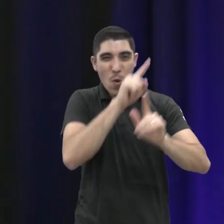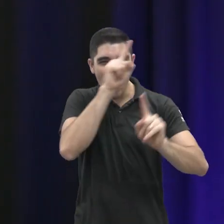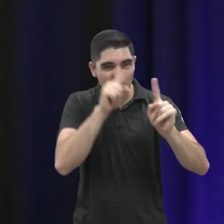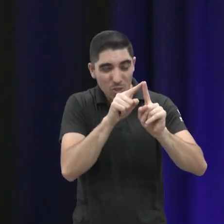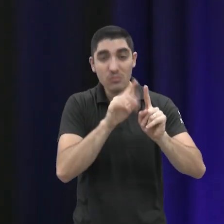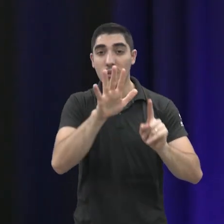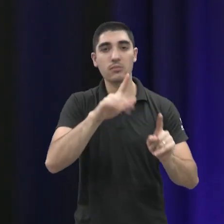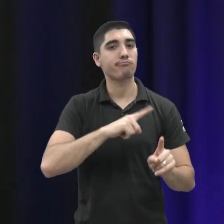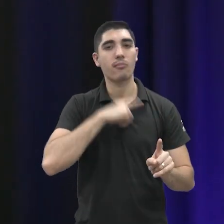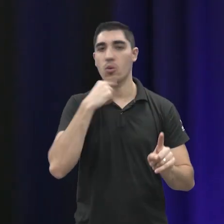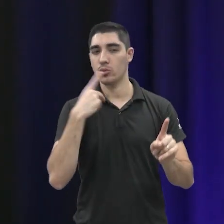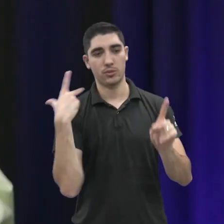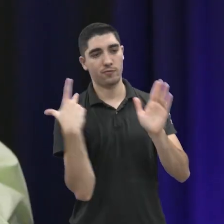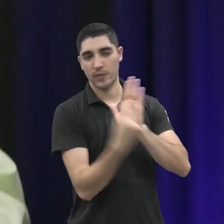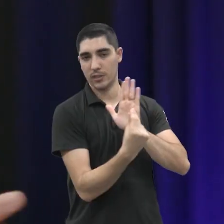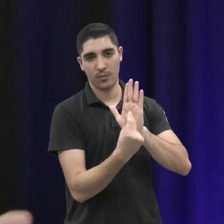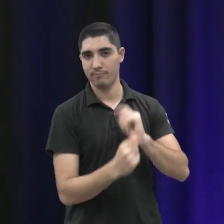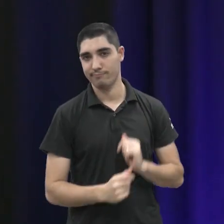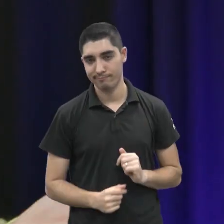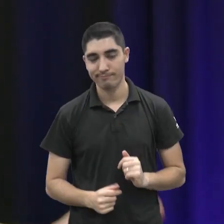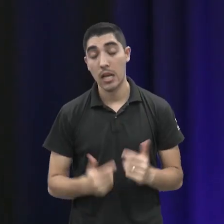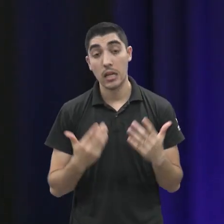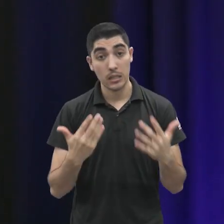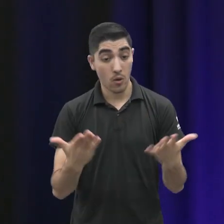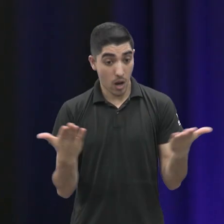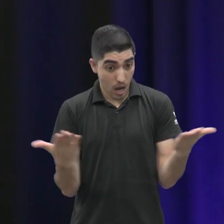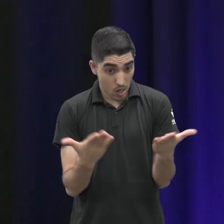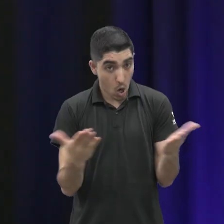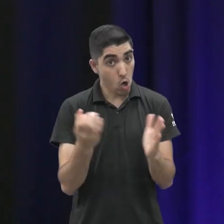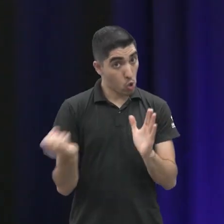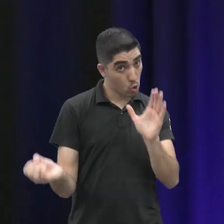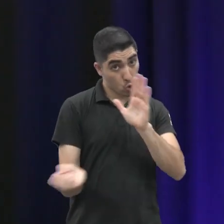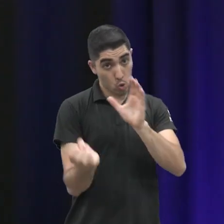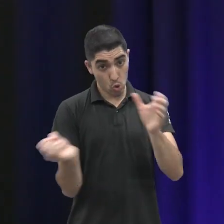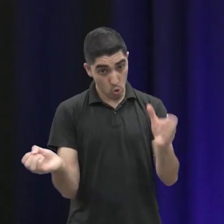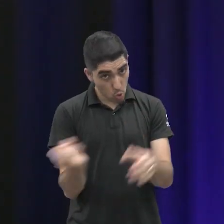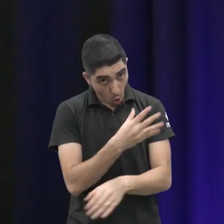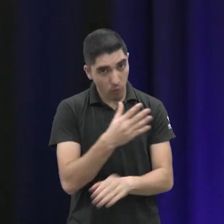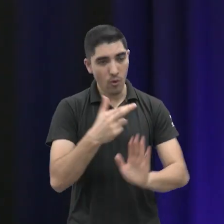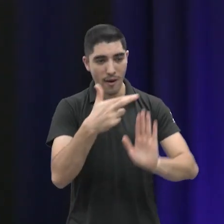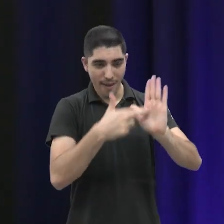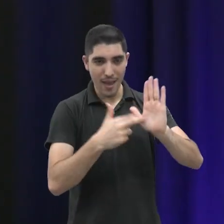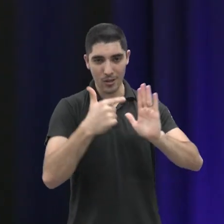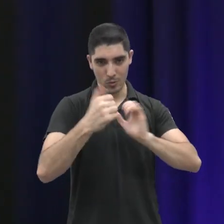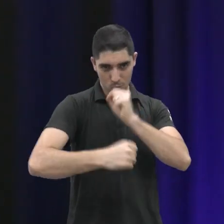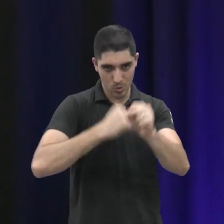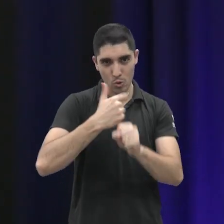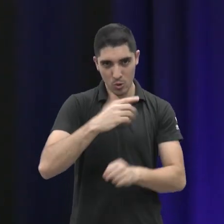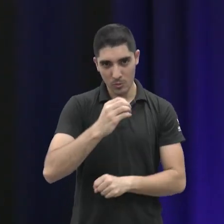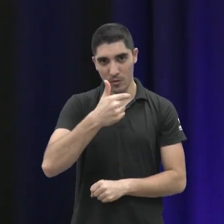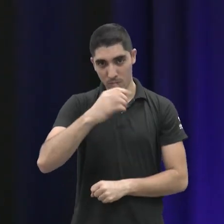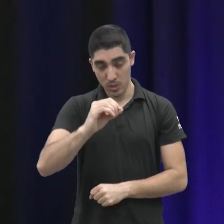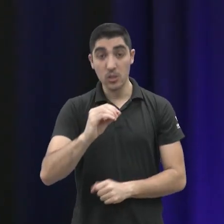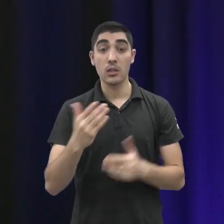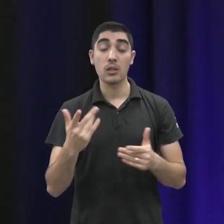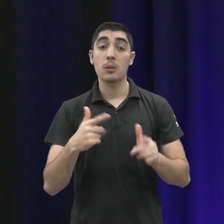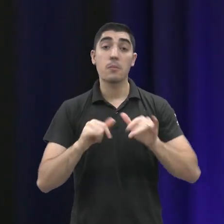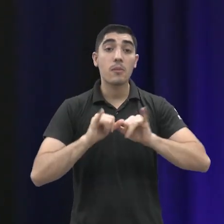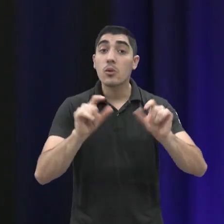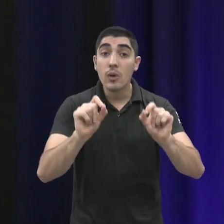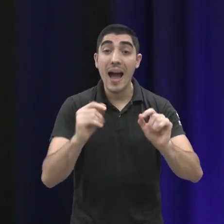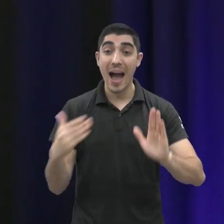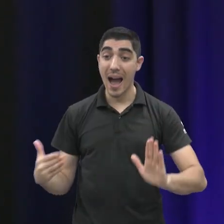esgoto e tratamento. E aí esse novo marco de 2020 coloca essa projeção. Então até 2033 a gente precisa